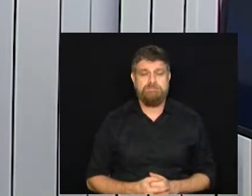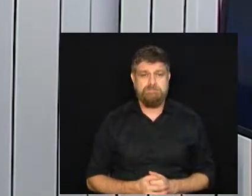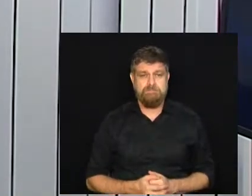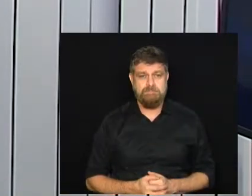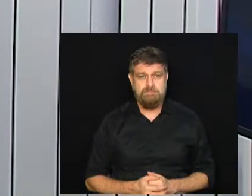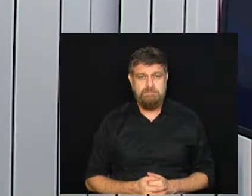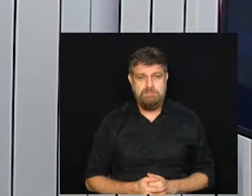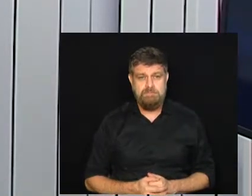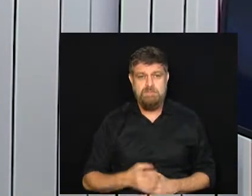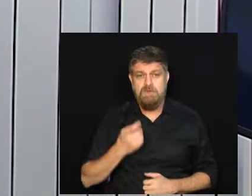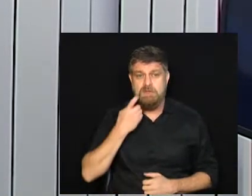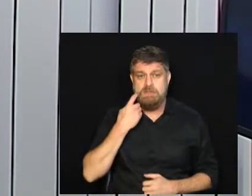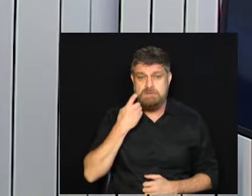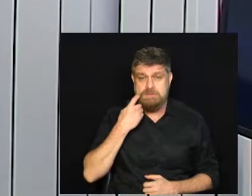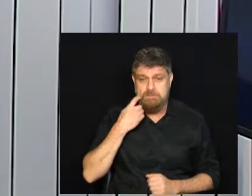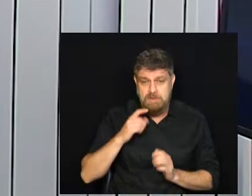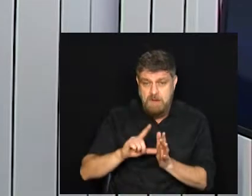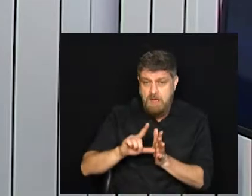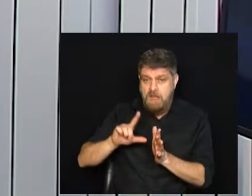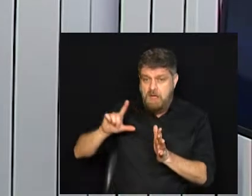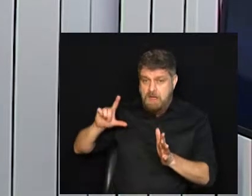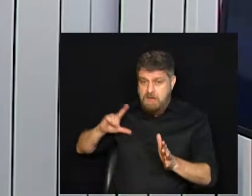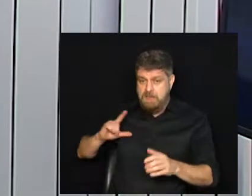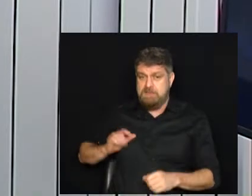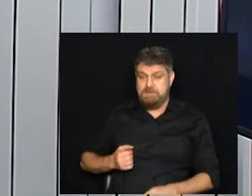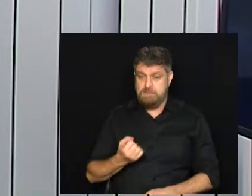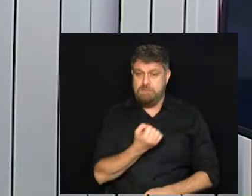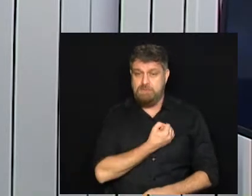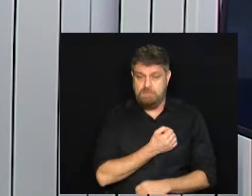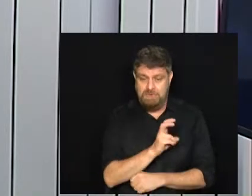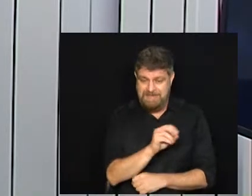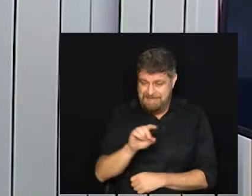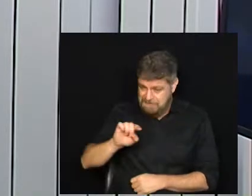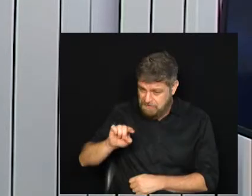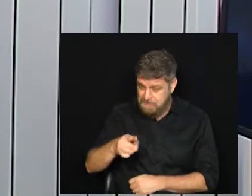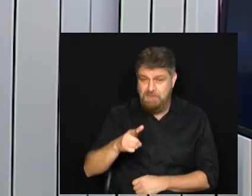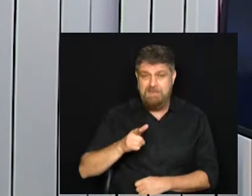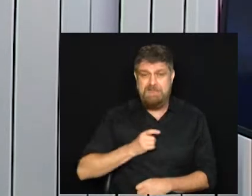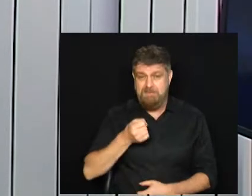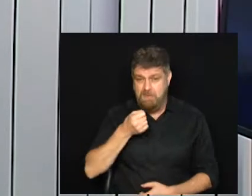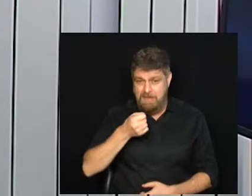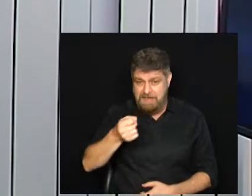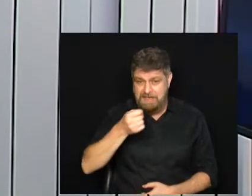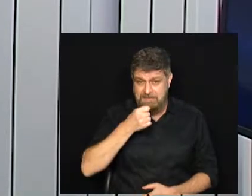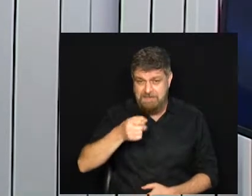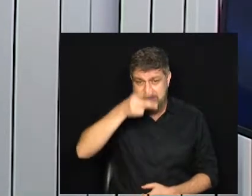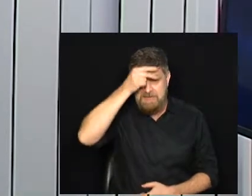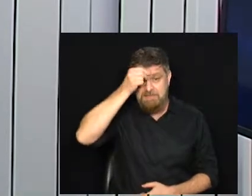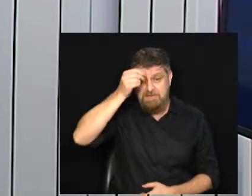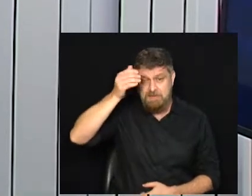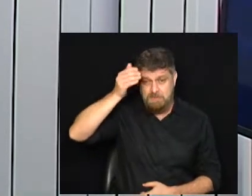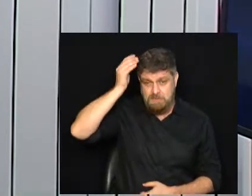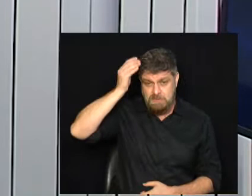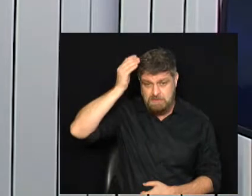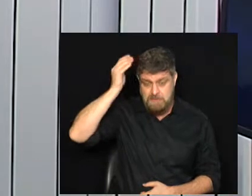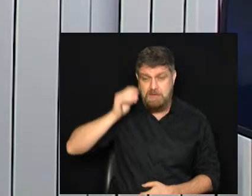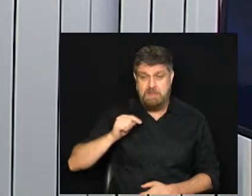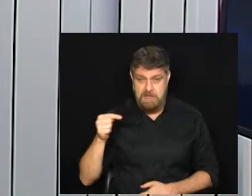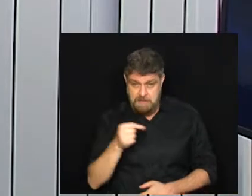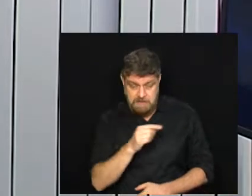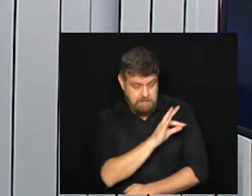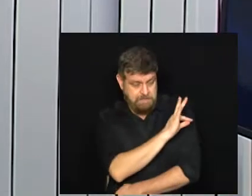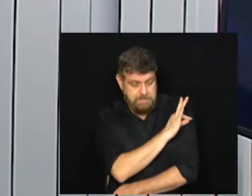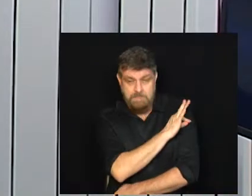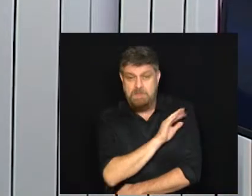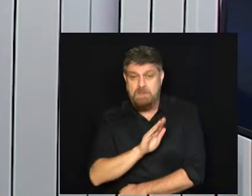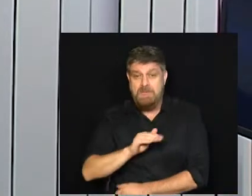na sexta-feira, antes de atingir esta marca, em entrevista coletiva na Prefeitura de Campinas, o secretário de